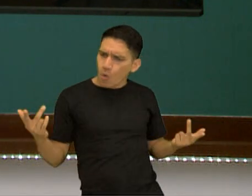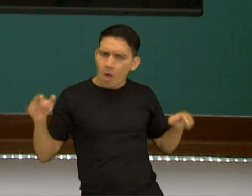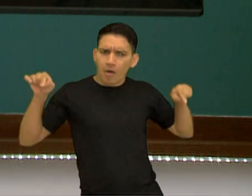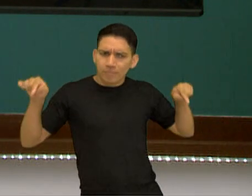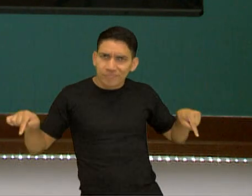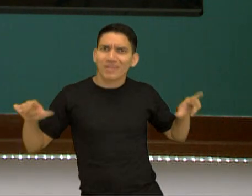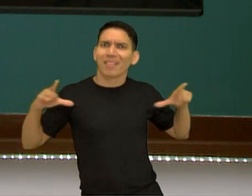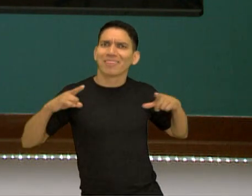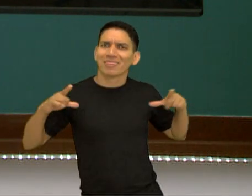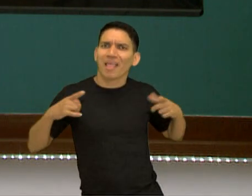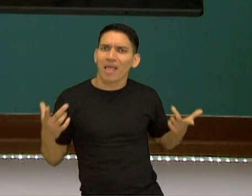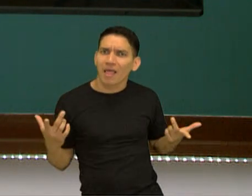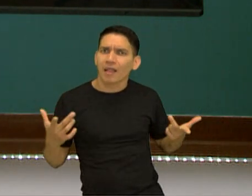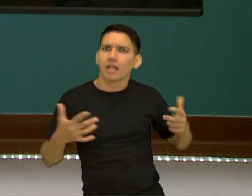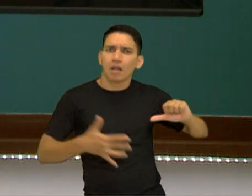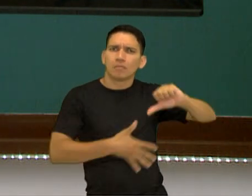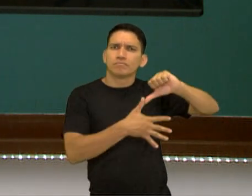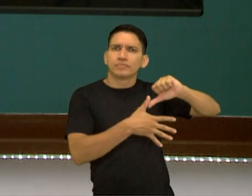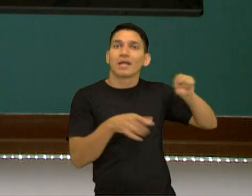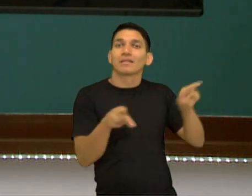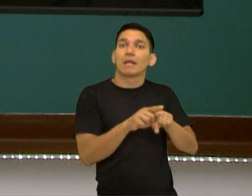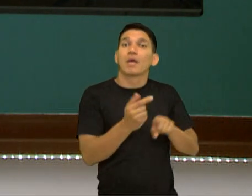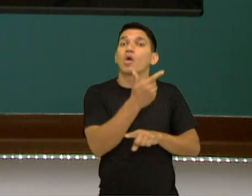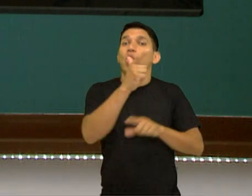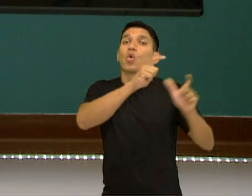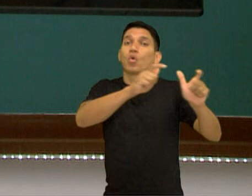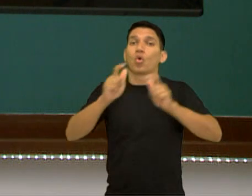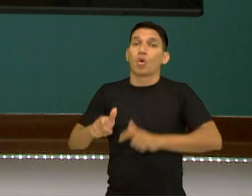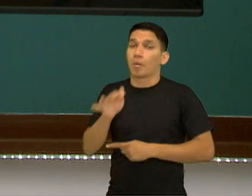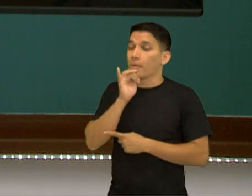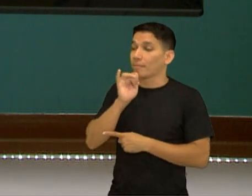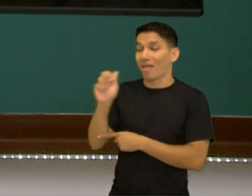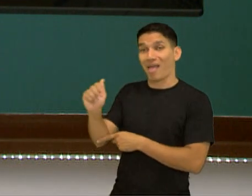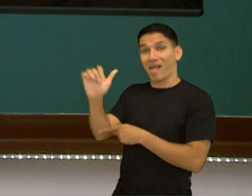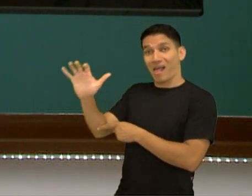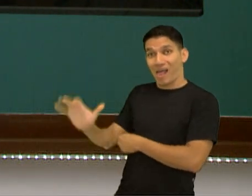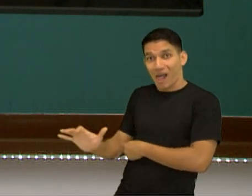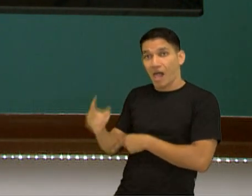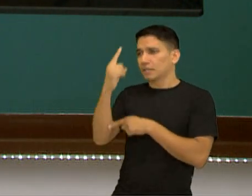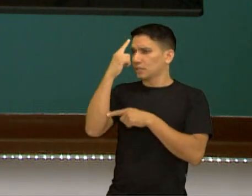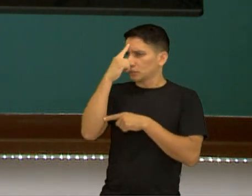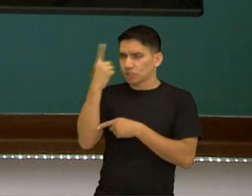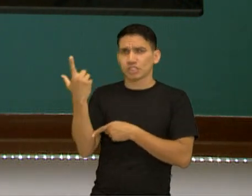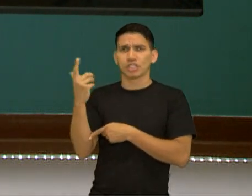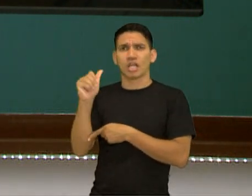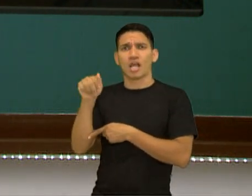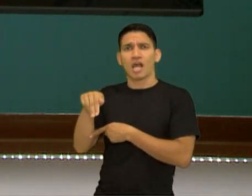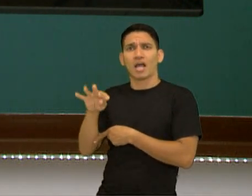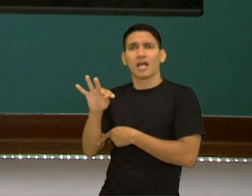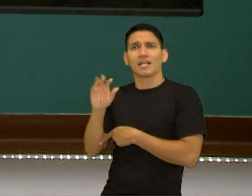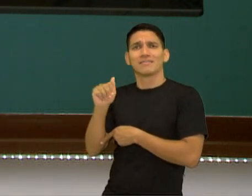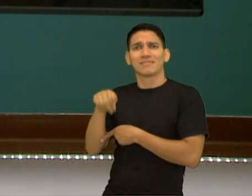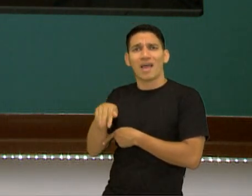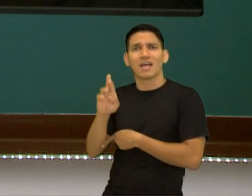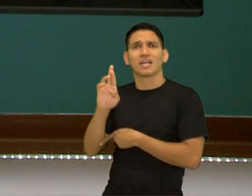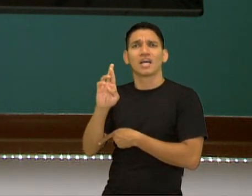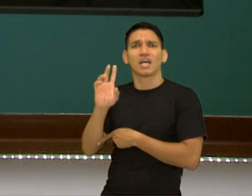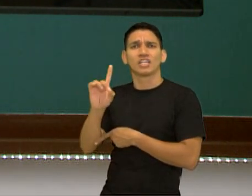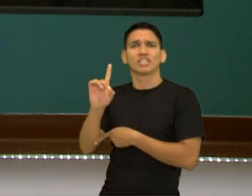E também outras áreas como África, Índia, Antártida, ele passou a